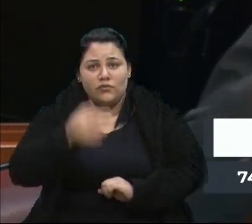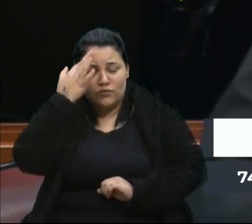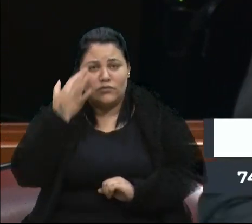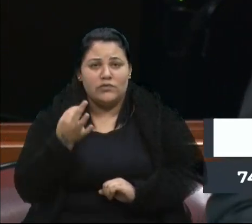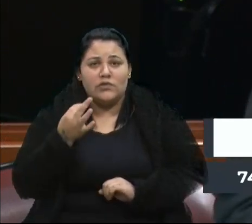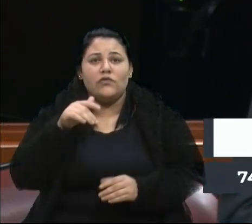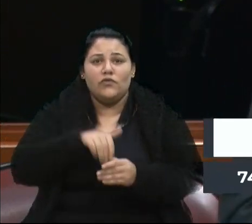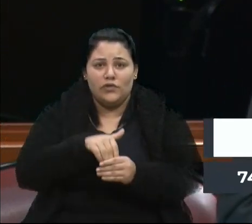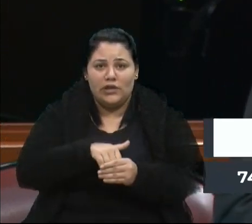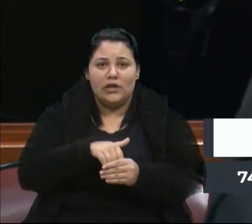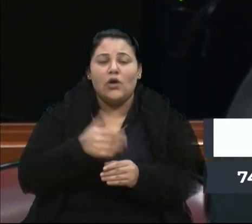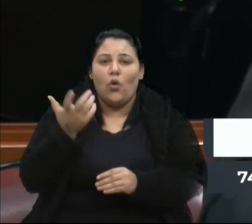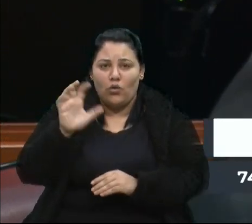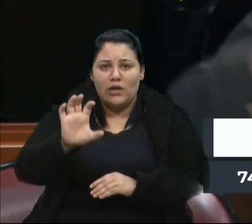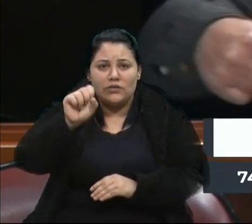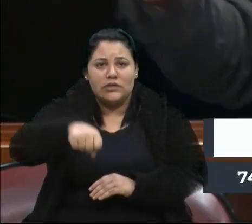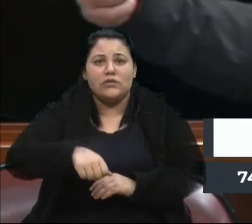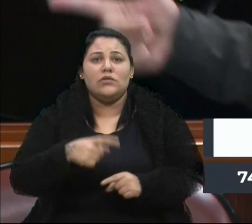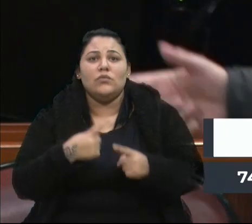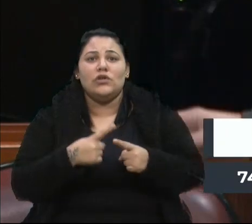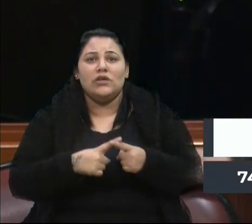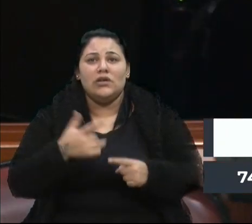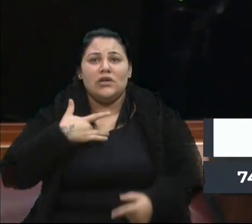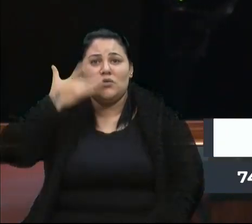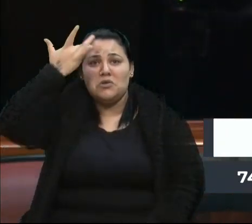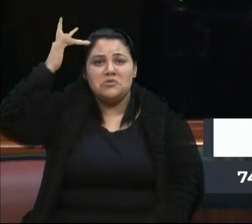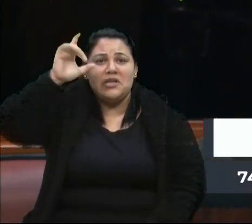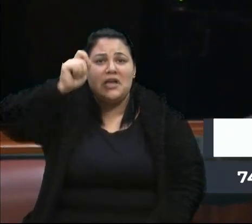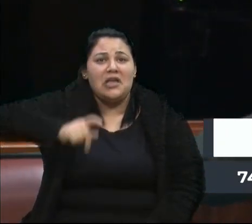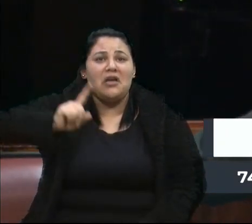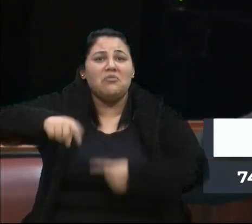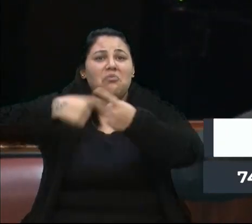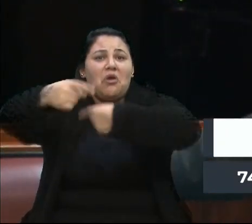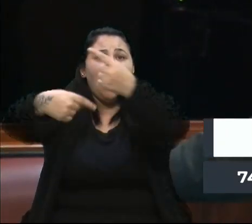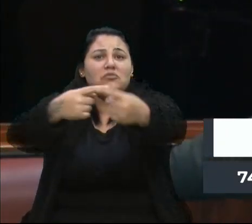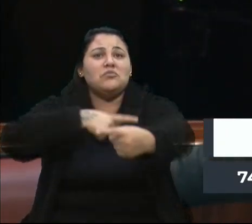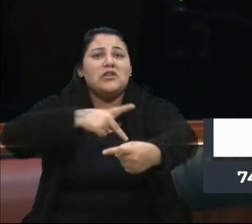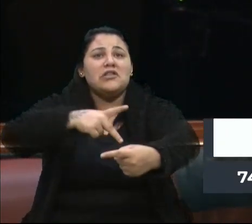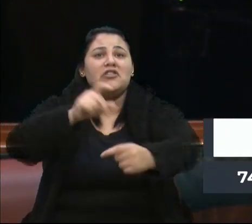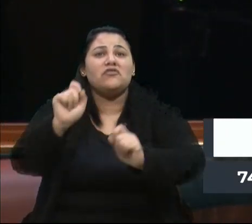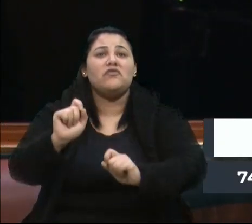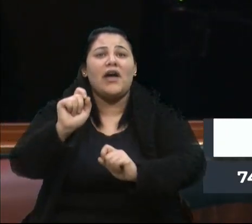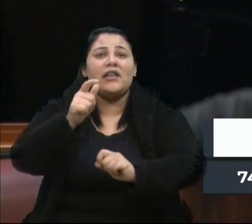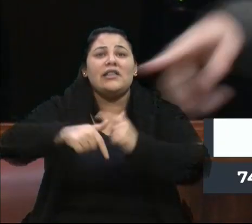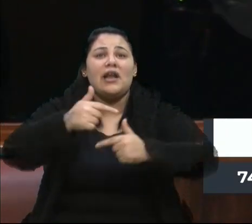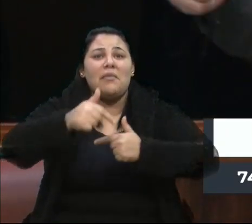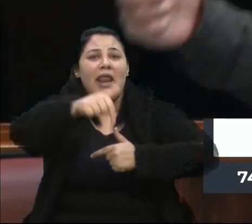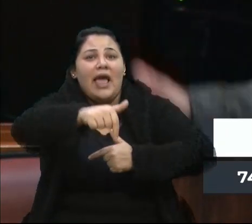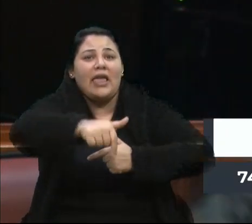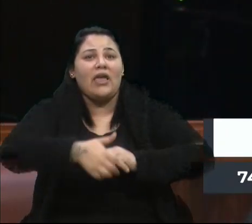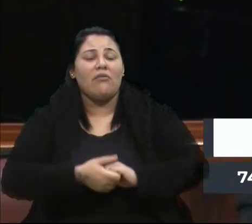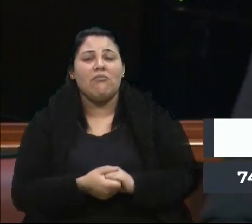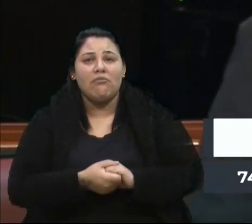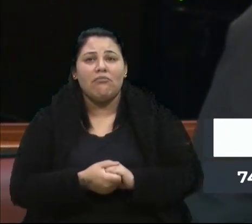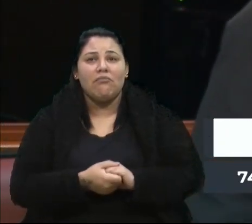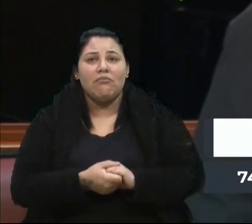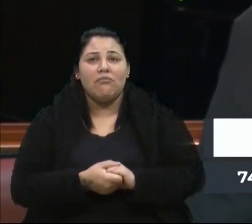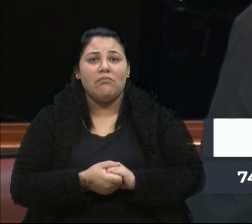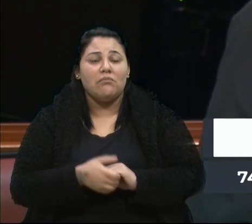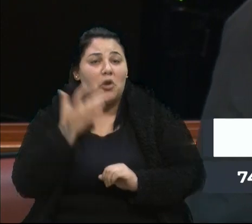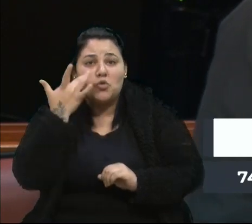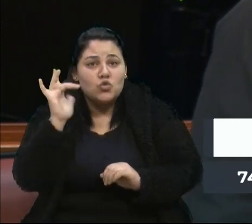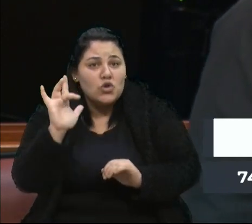Votarei contrário, porque eu não sei quem são os próximos presidentes que vão ocupar a